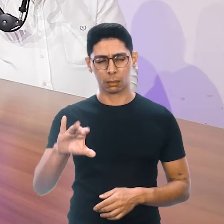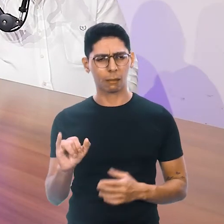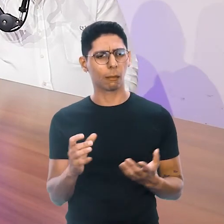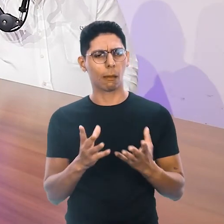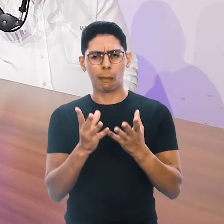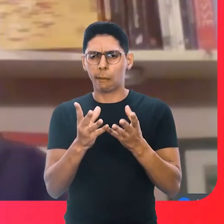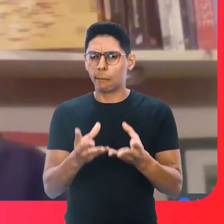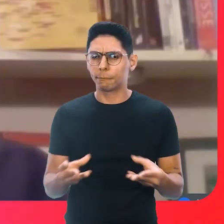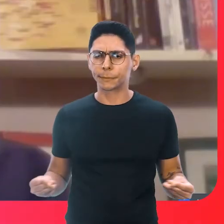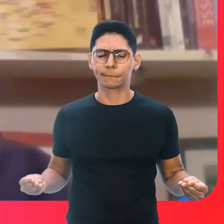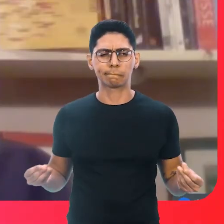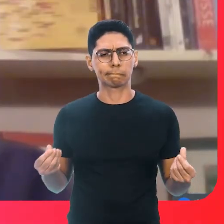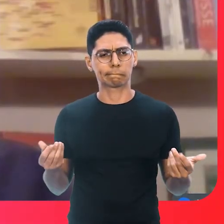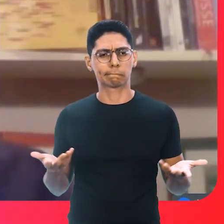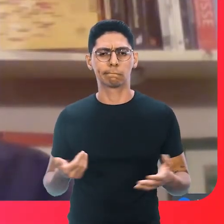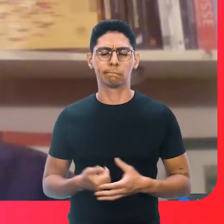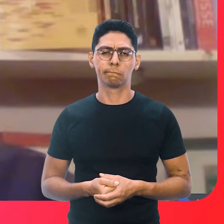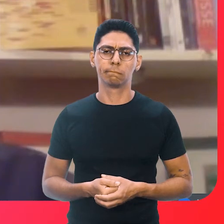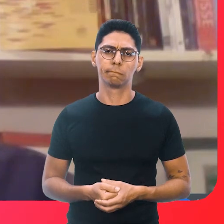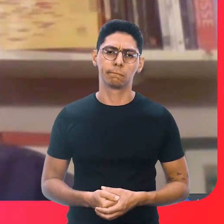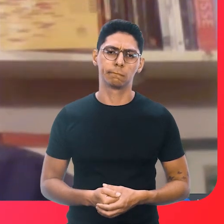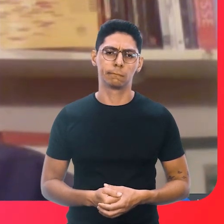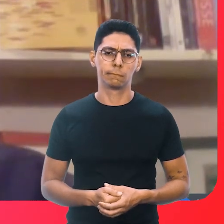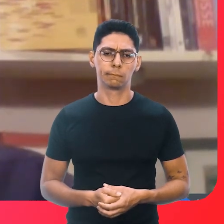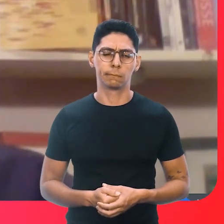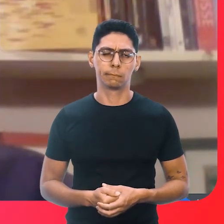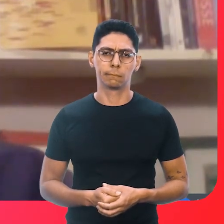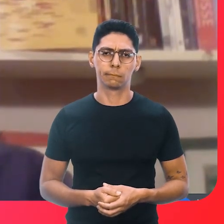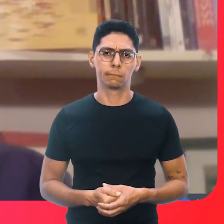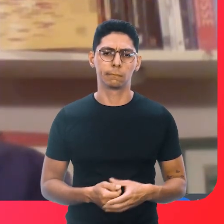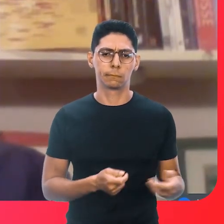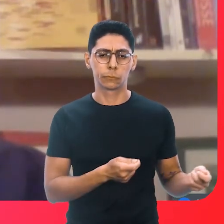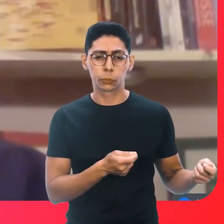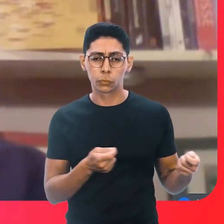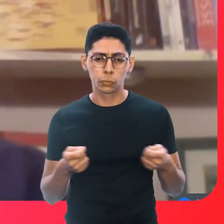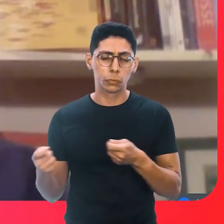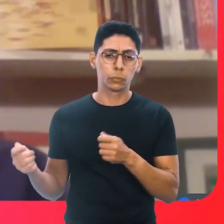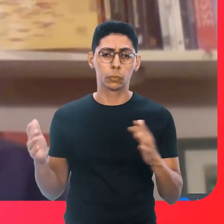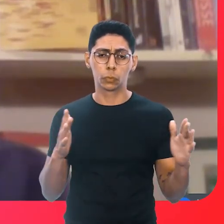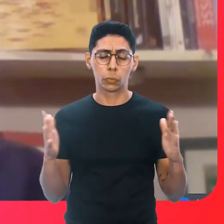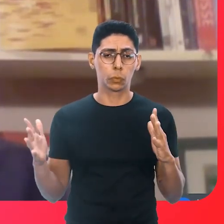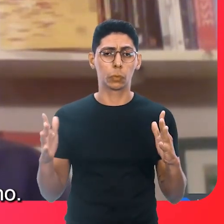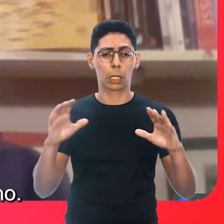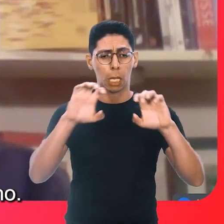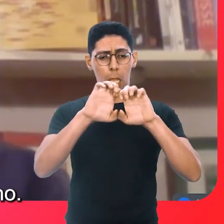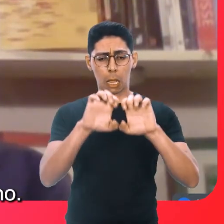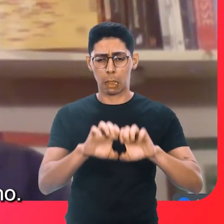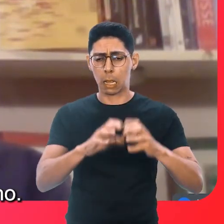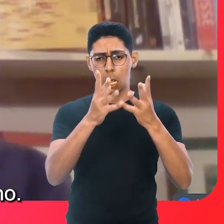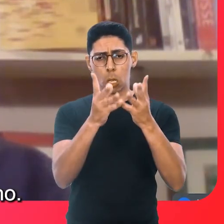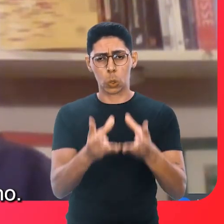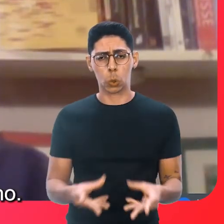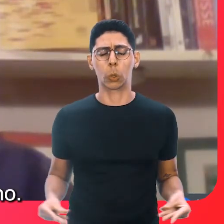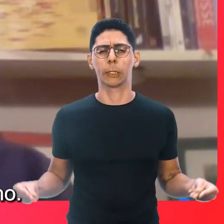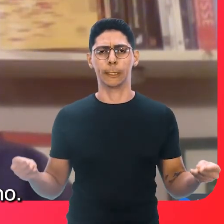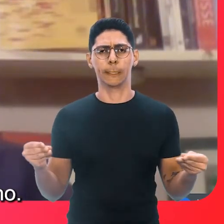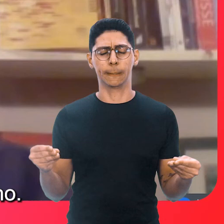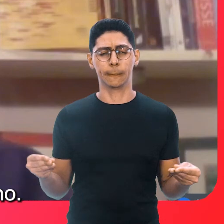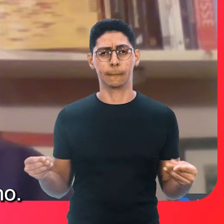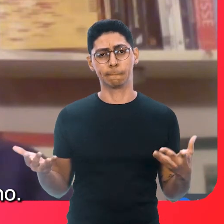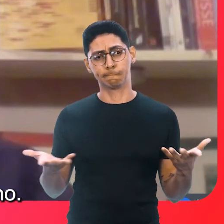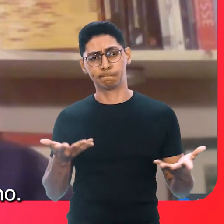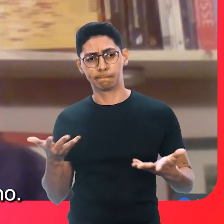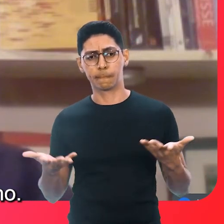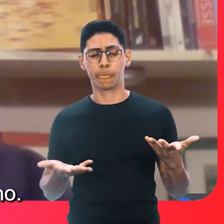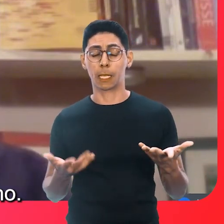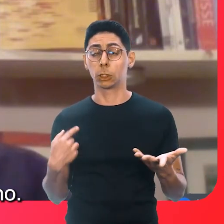quase passou, na verdade, por uma situação de praticamente desmonte, né? Houve, então, alguma reação que